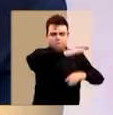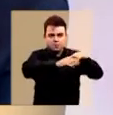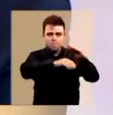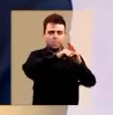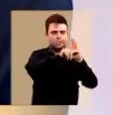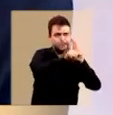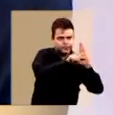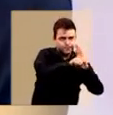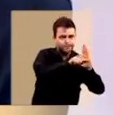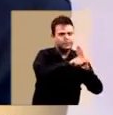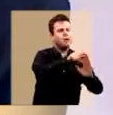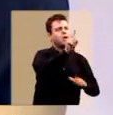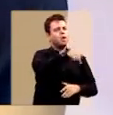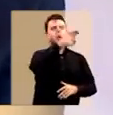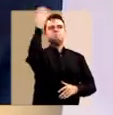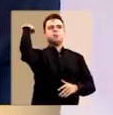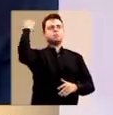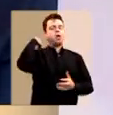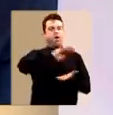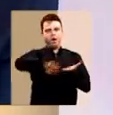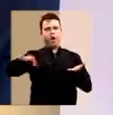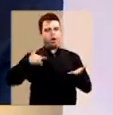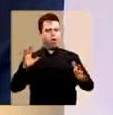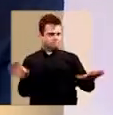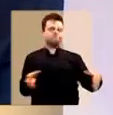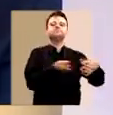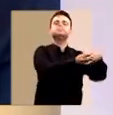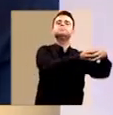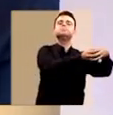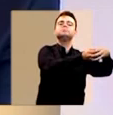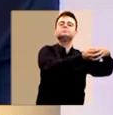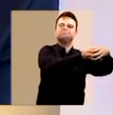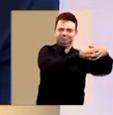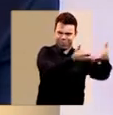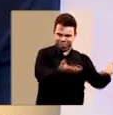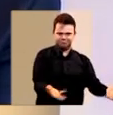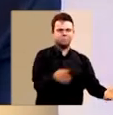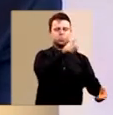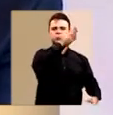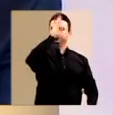intelectualizando aquilo que eles estavam totalmente excluídos. Acho que esta é